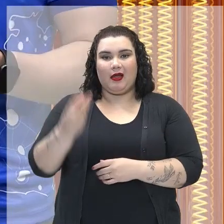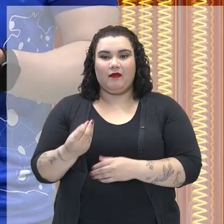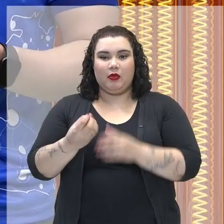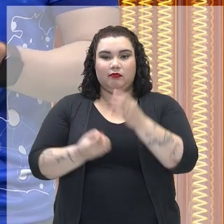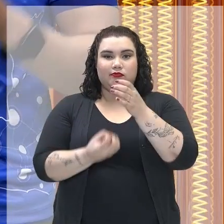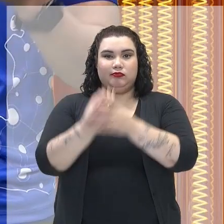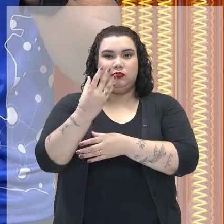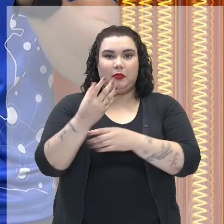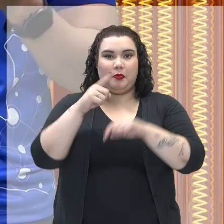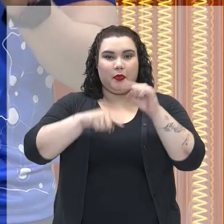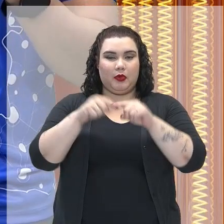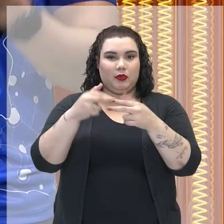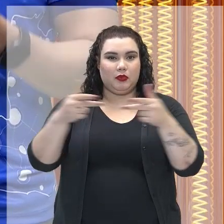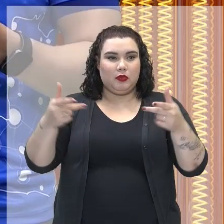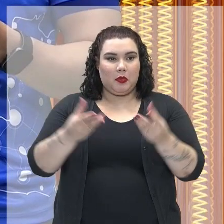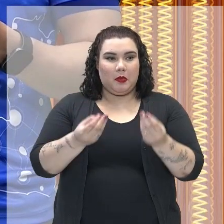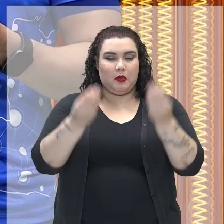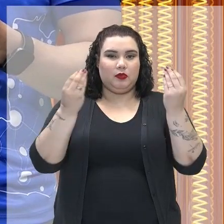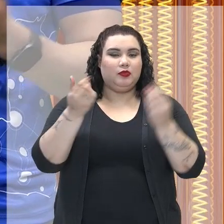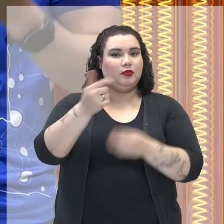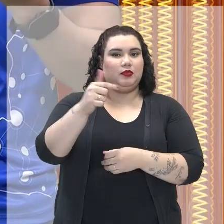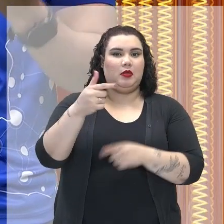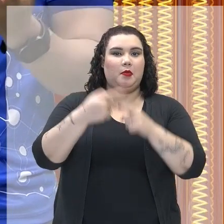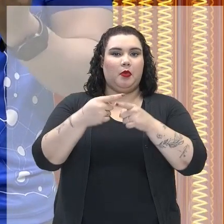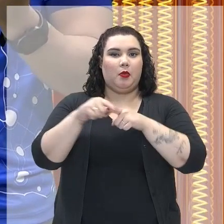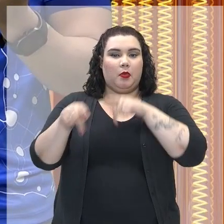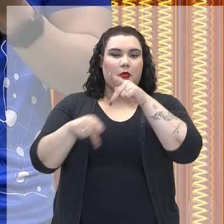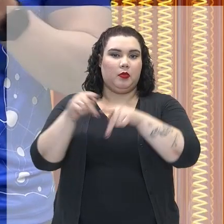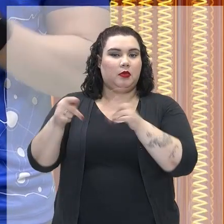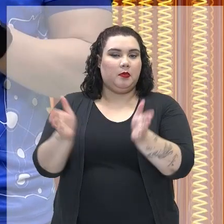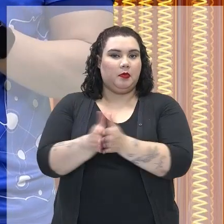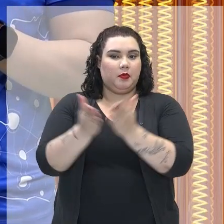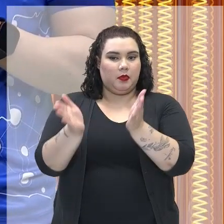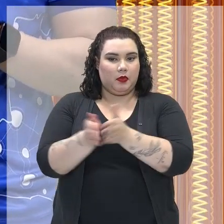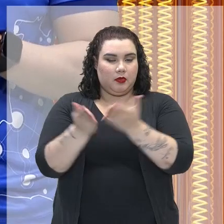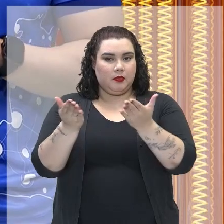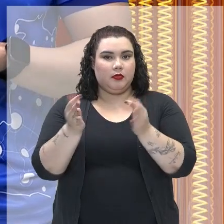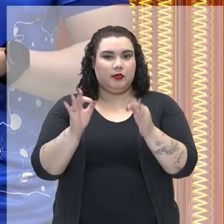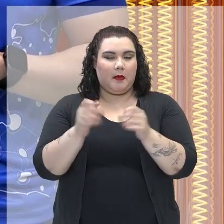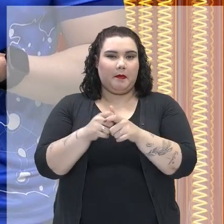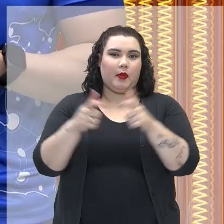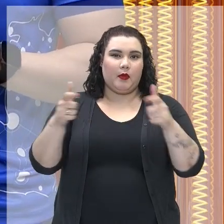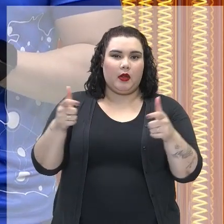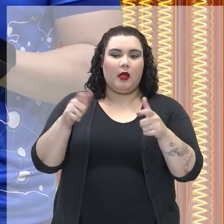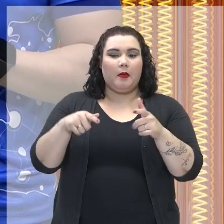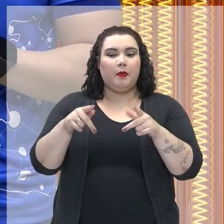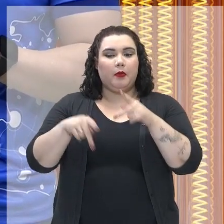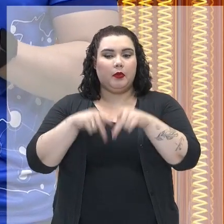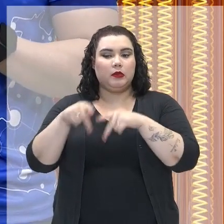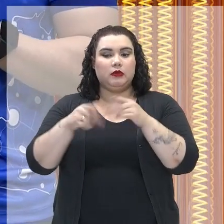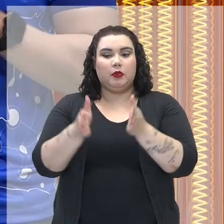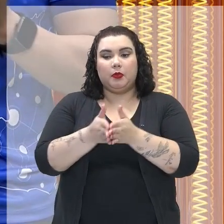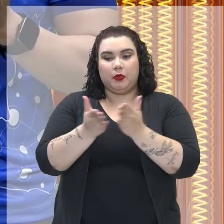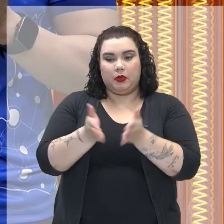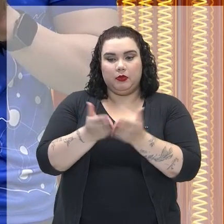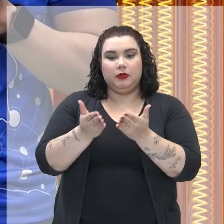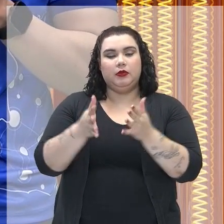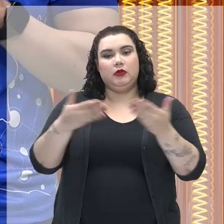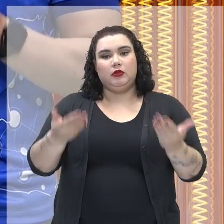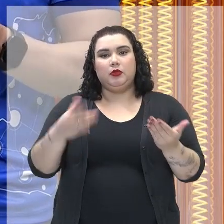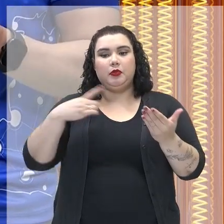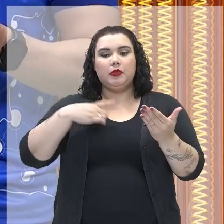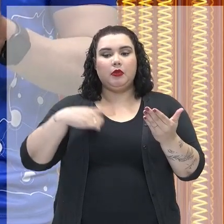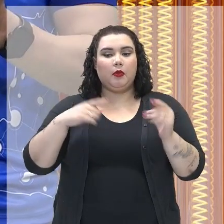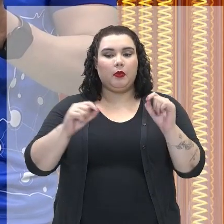muito pobre, sem poder aquisitivo, né? Pelo menos a maior parte da população ali dentro do continente africano. Isso faz com que